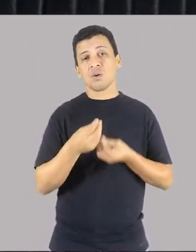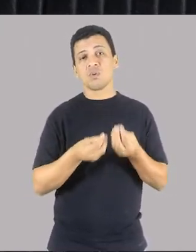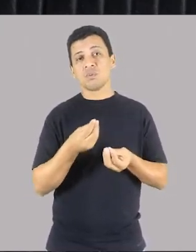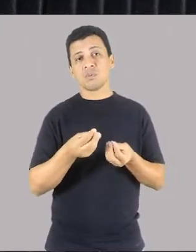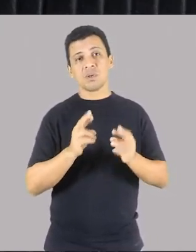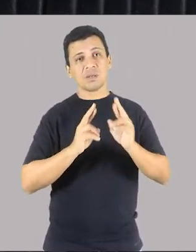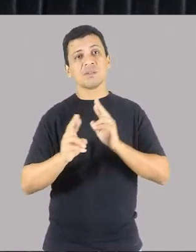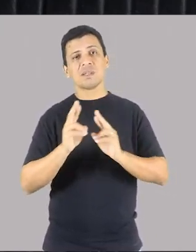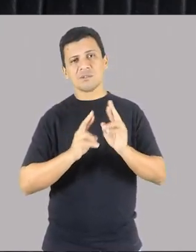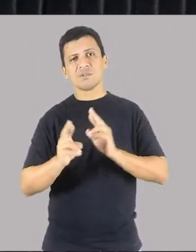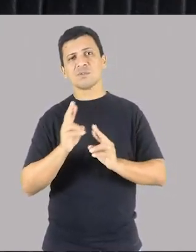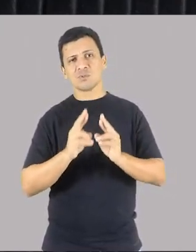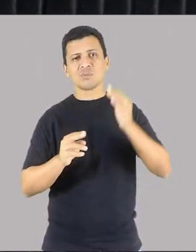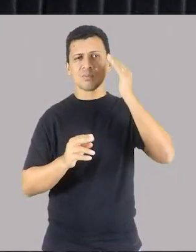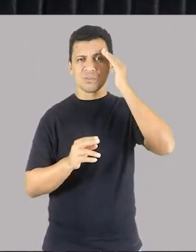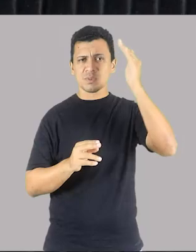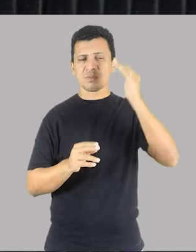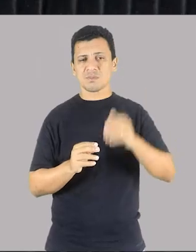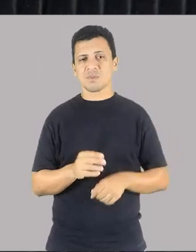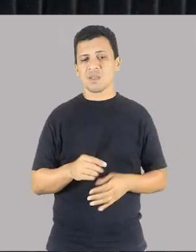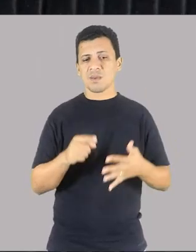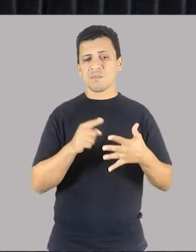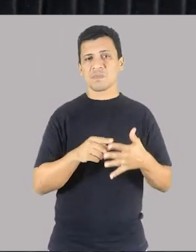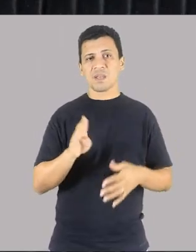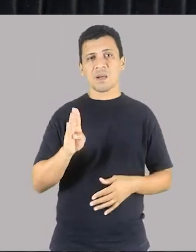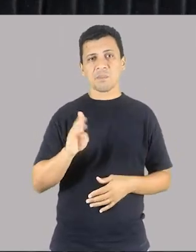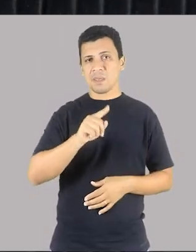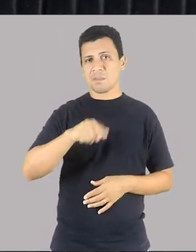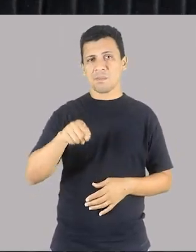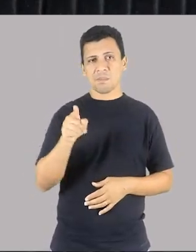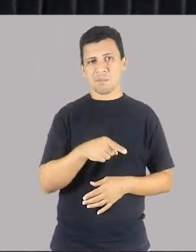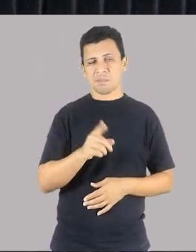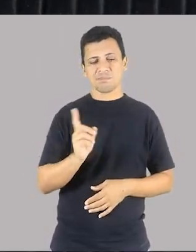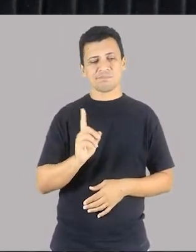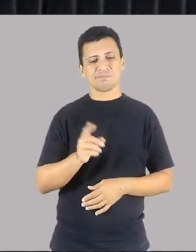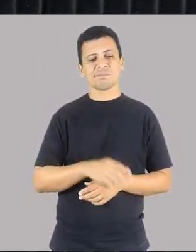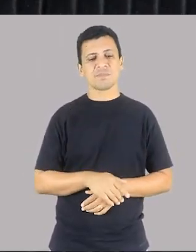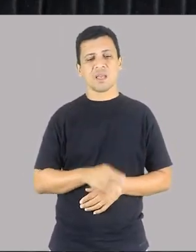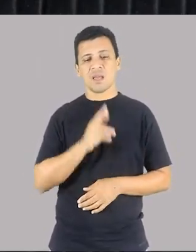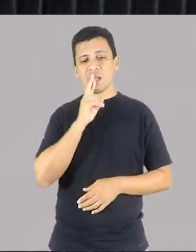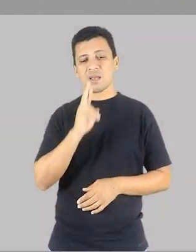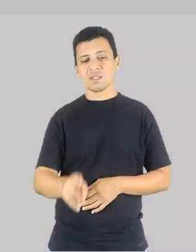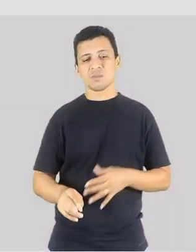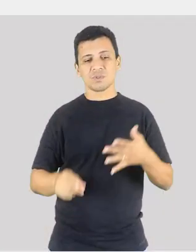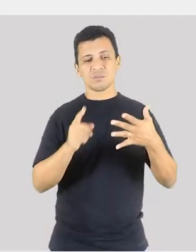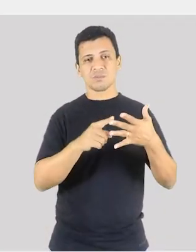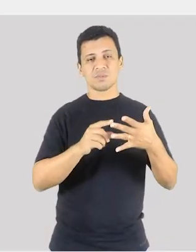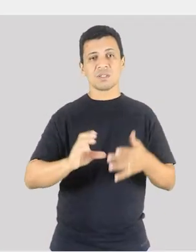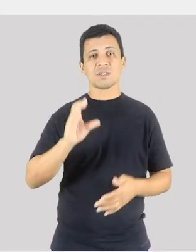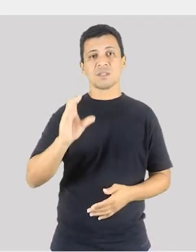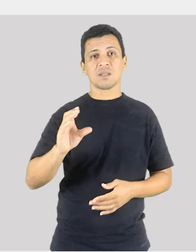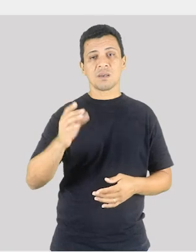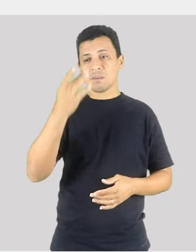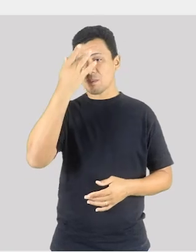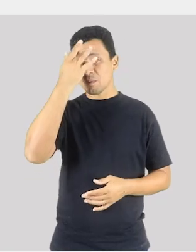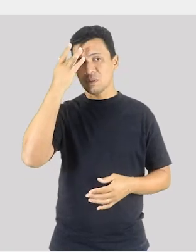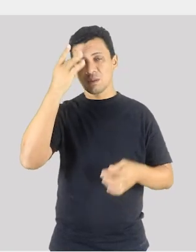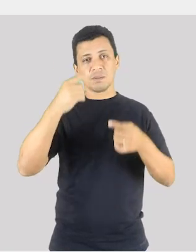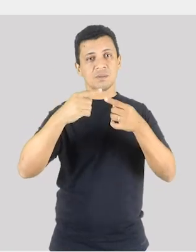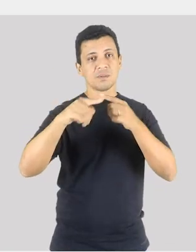publicidade trata do direito à informação, certo? Letra B, moralidade. A moralidade administrativa é uma